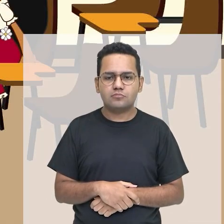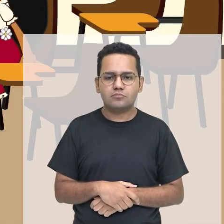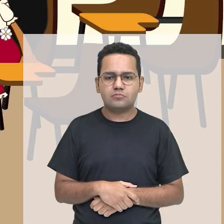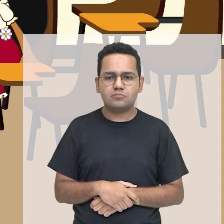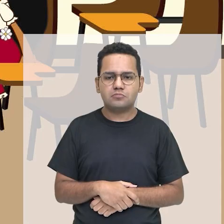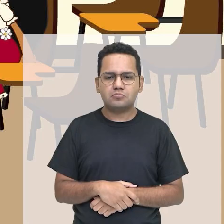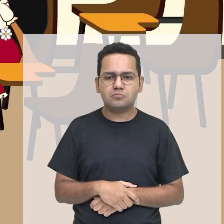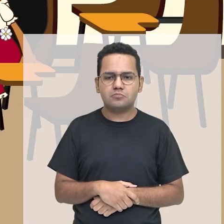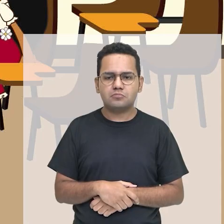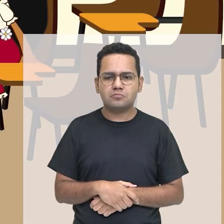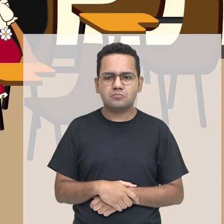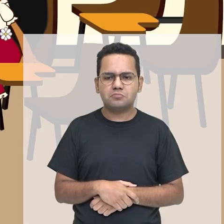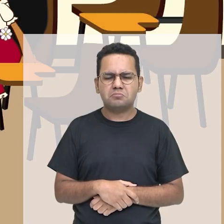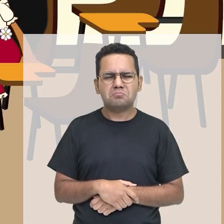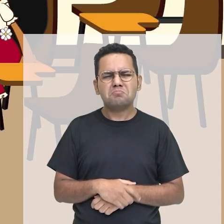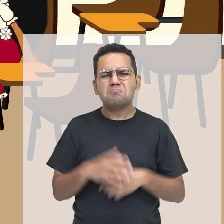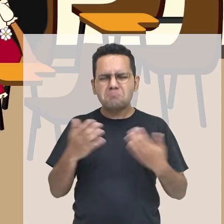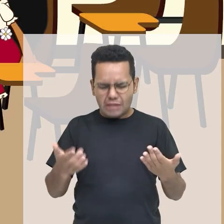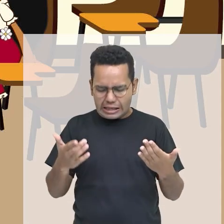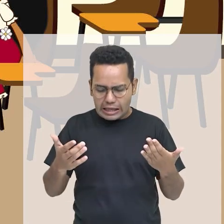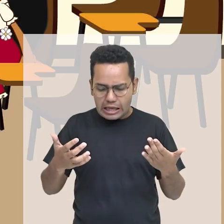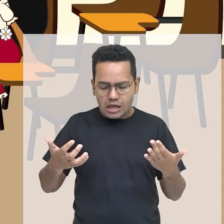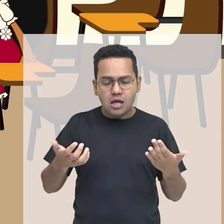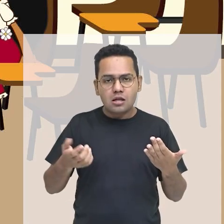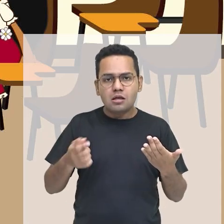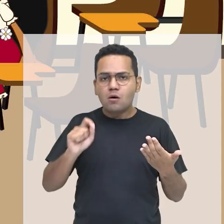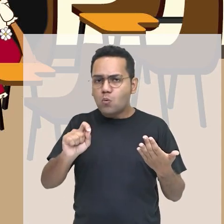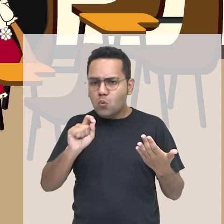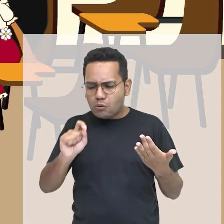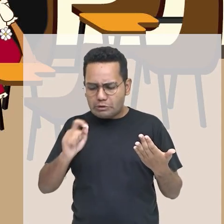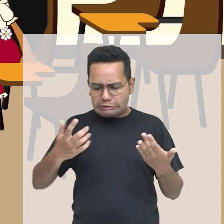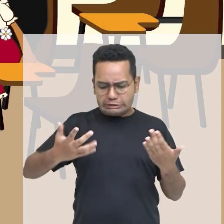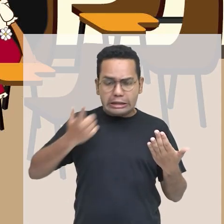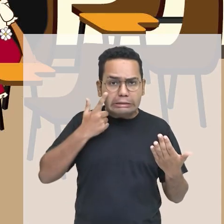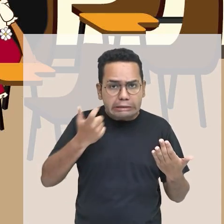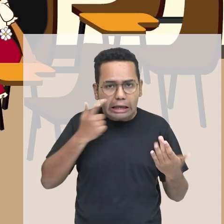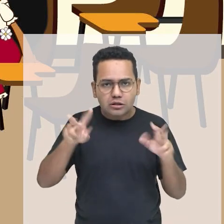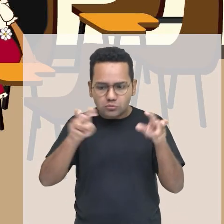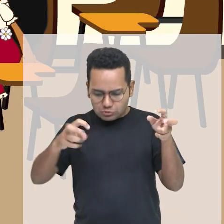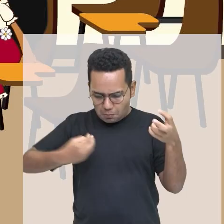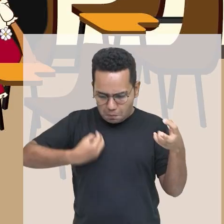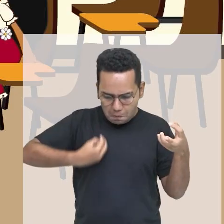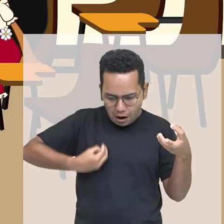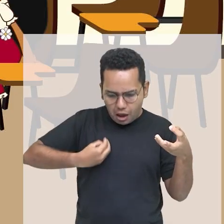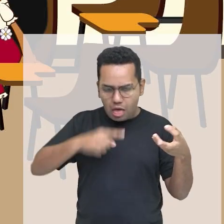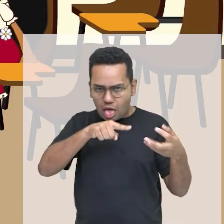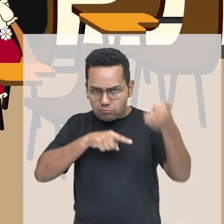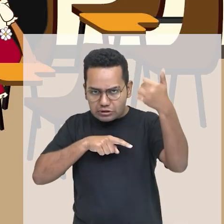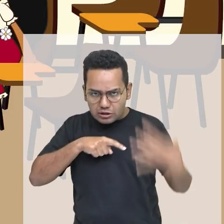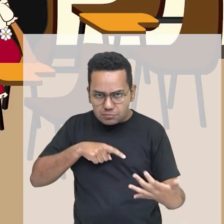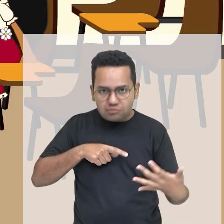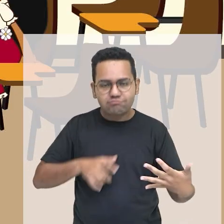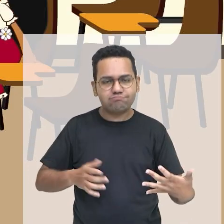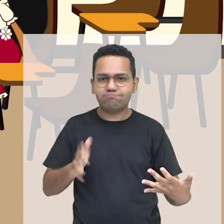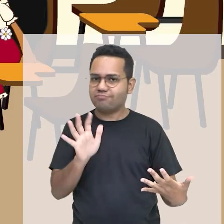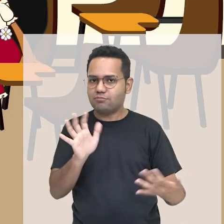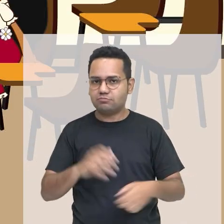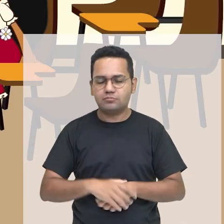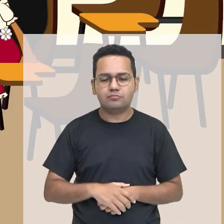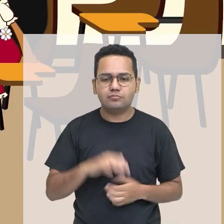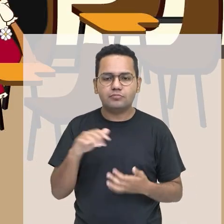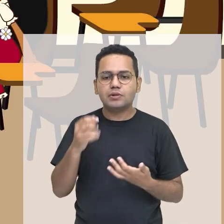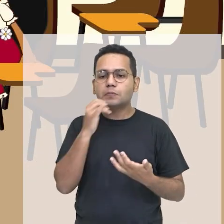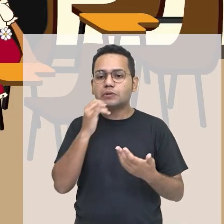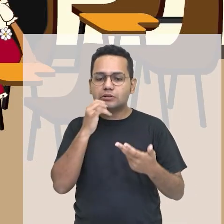estava engajado naquilo que estava sendo passado, entendeu? Aí, continuando, or even frustrated. Então, todas essas informações que